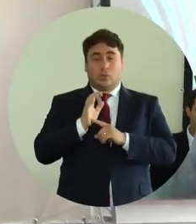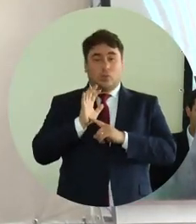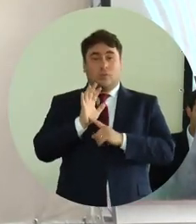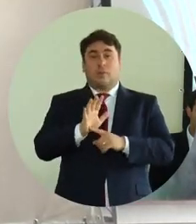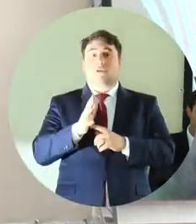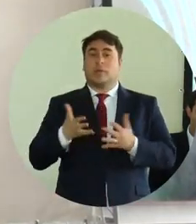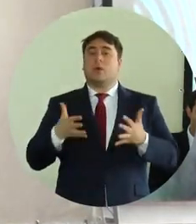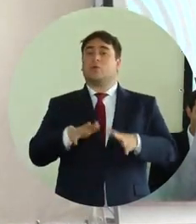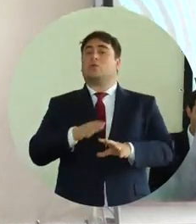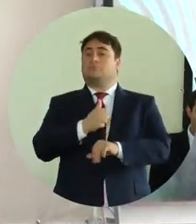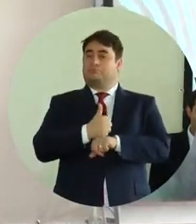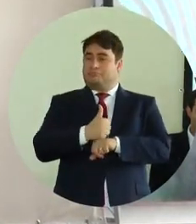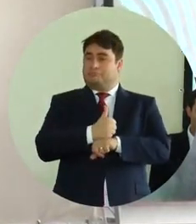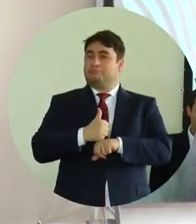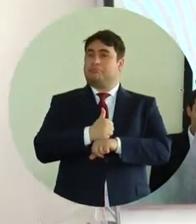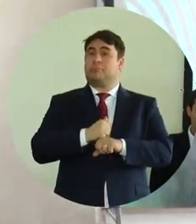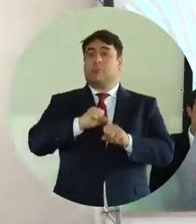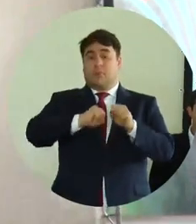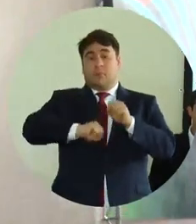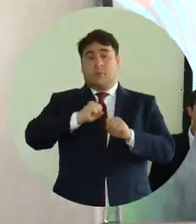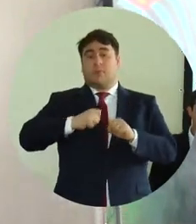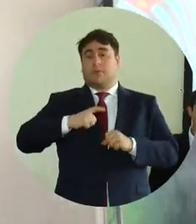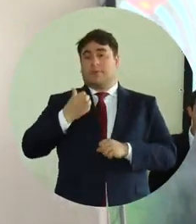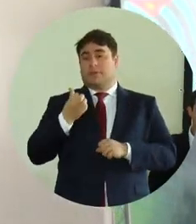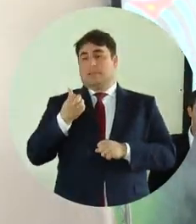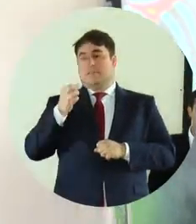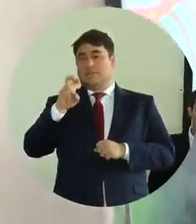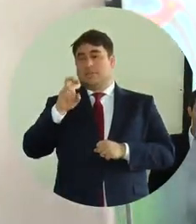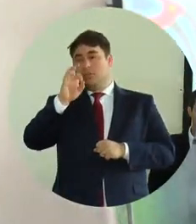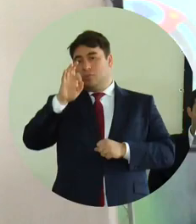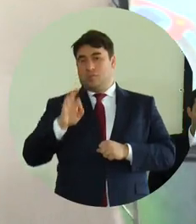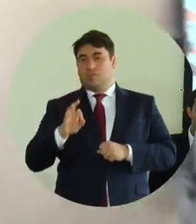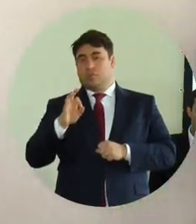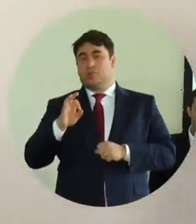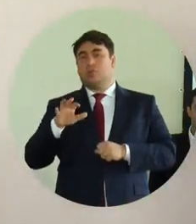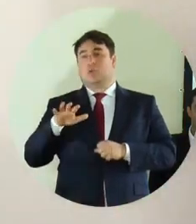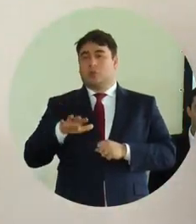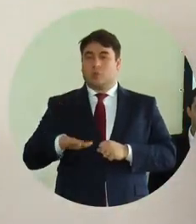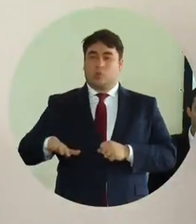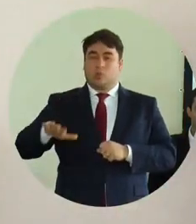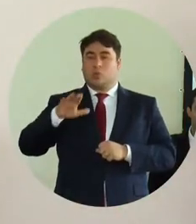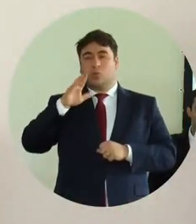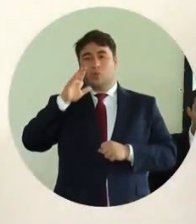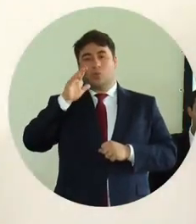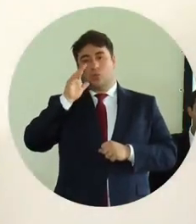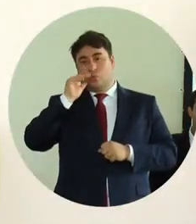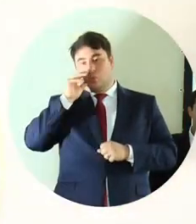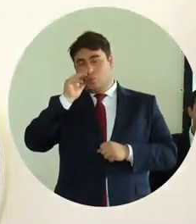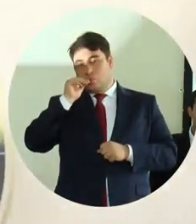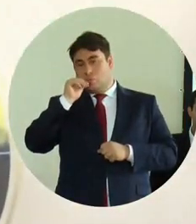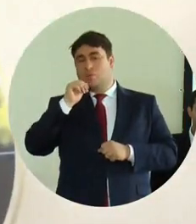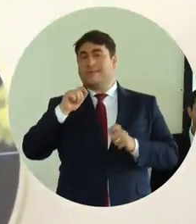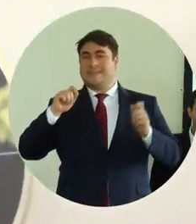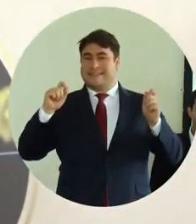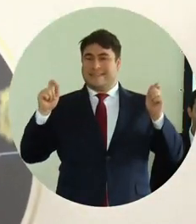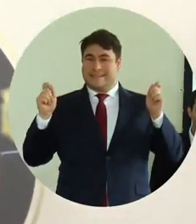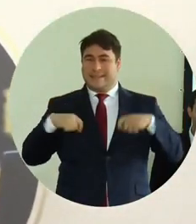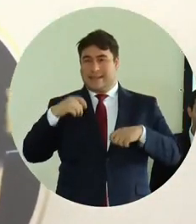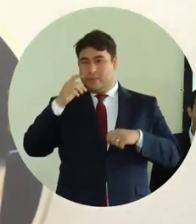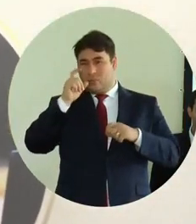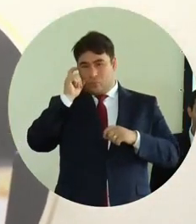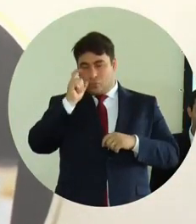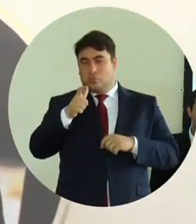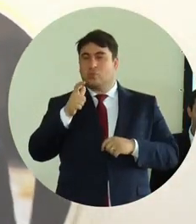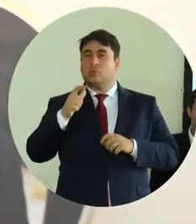inclusão profissional. A empresa tem 65% do seu quadro de funcionários composto por consultores